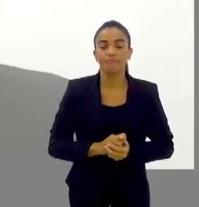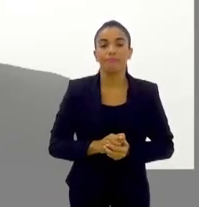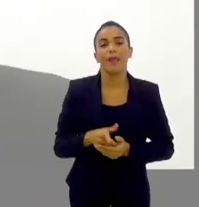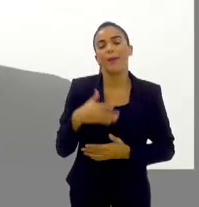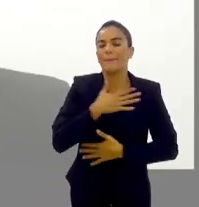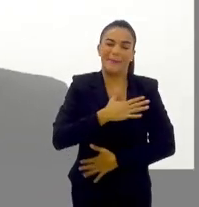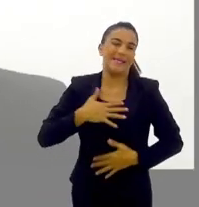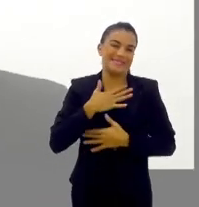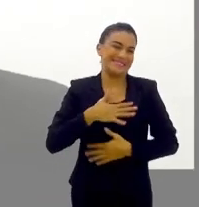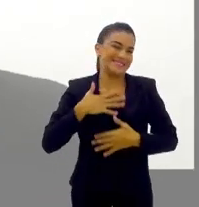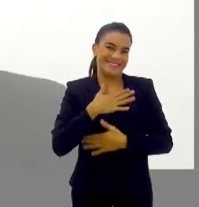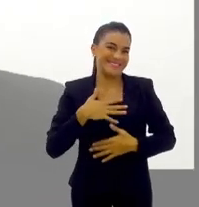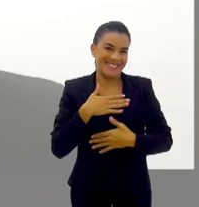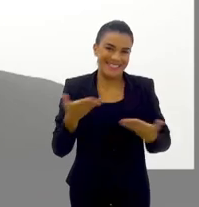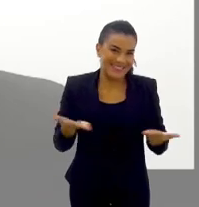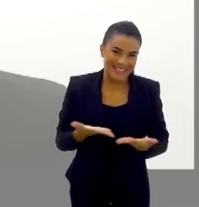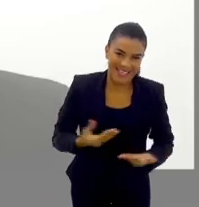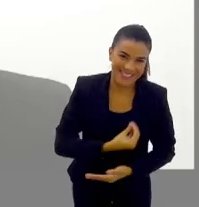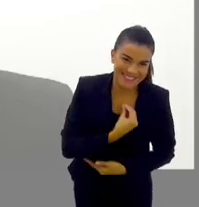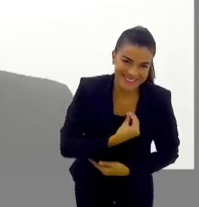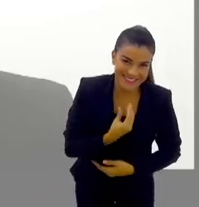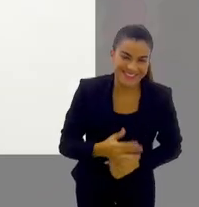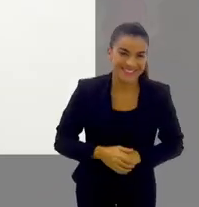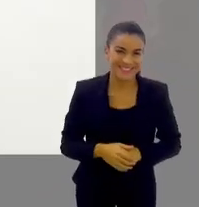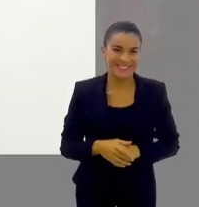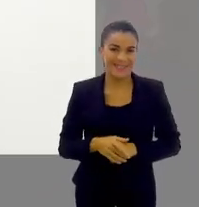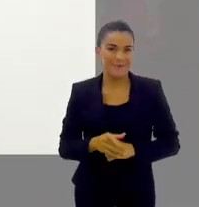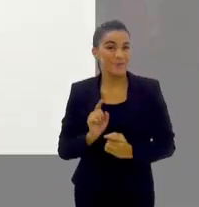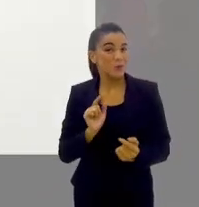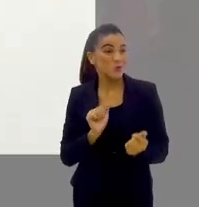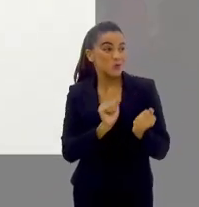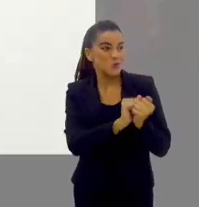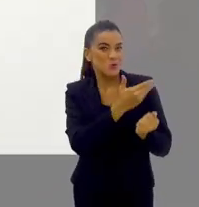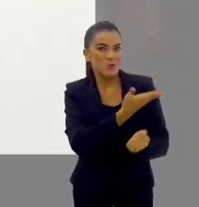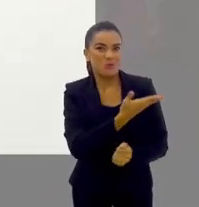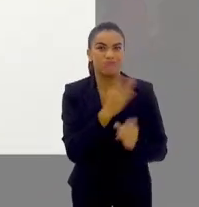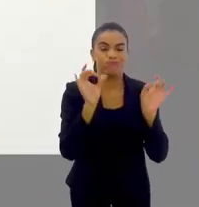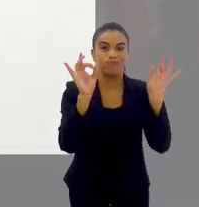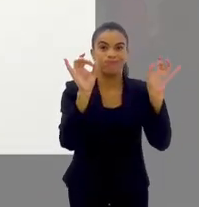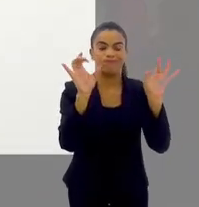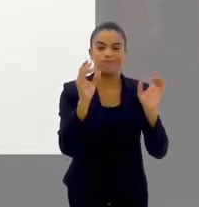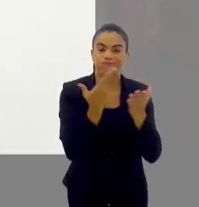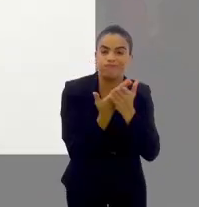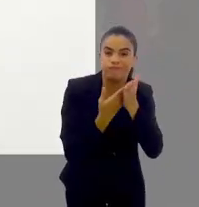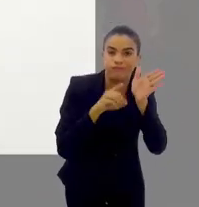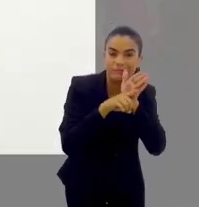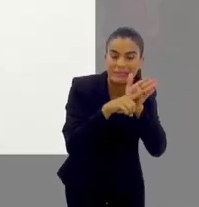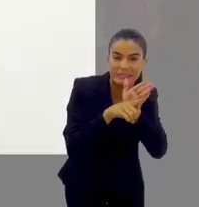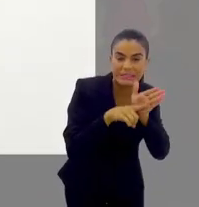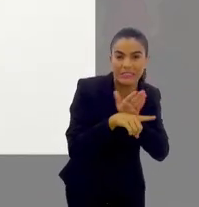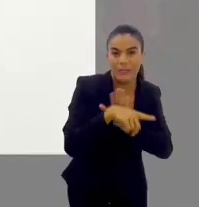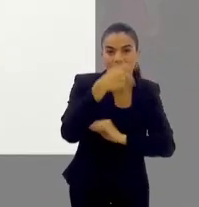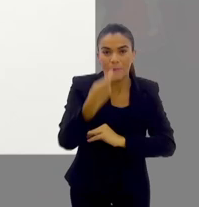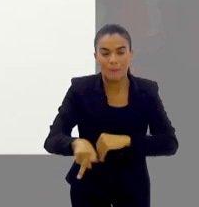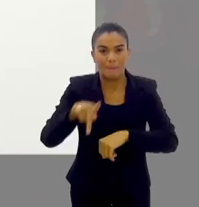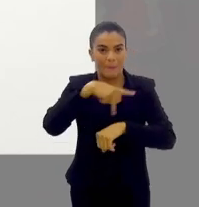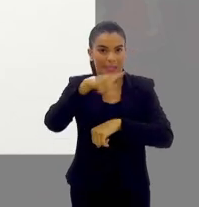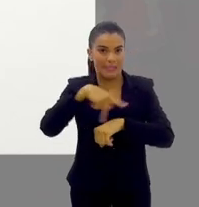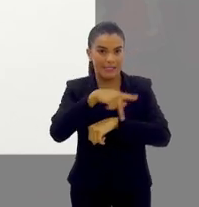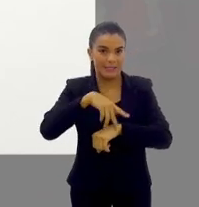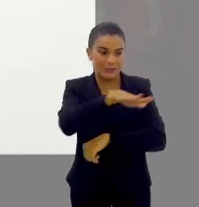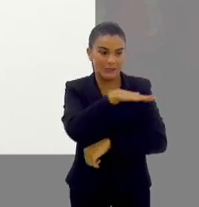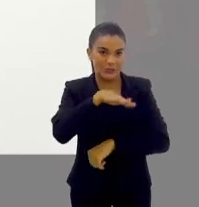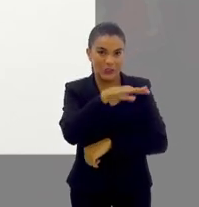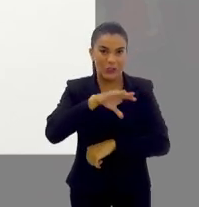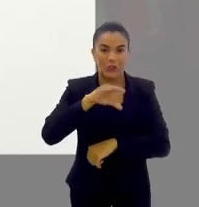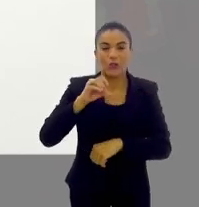Flávia, é um prazer estar aqui participando com vocês, junto a um dos maiores especialistas aí do nosso país, dentro da